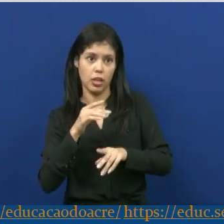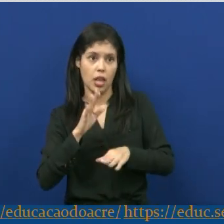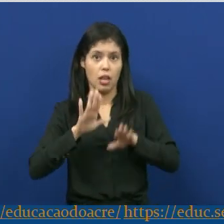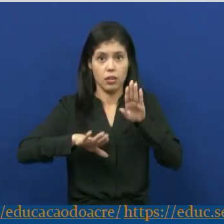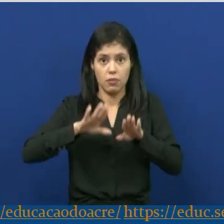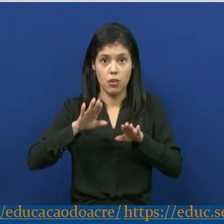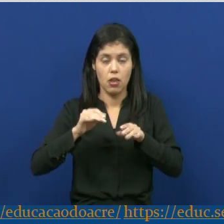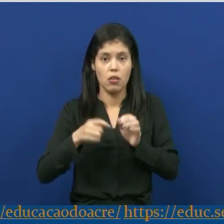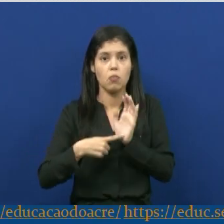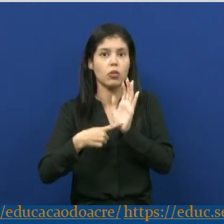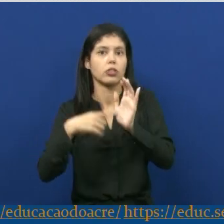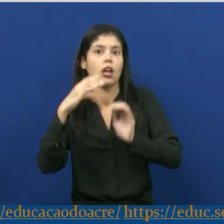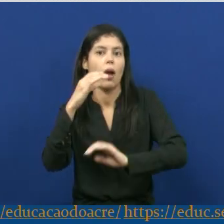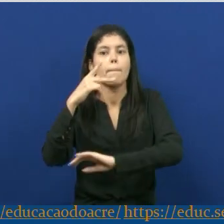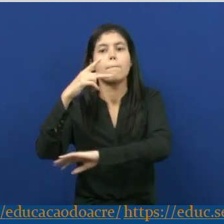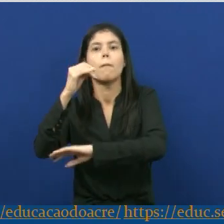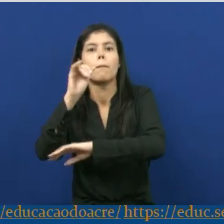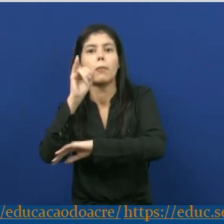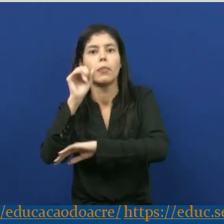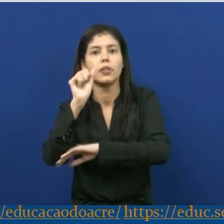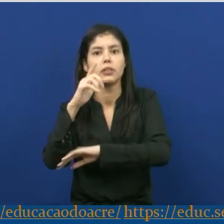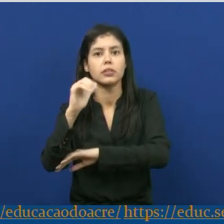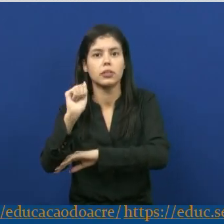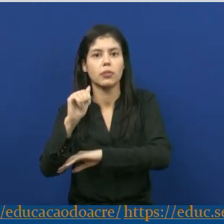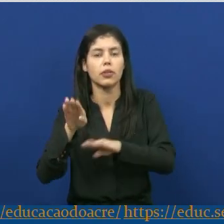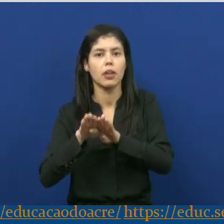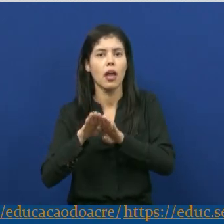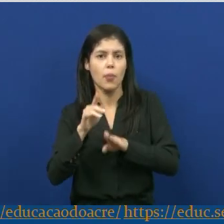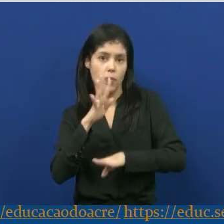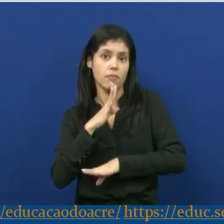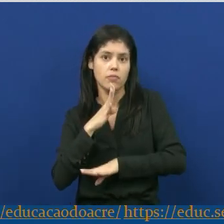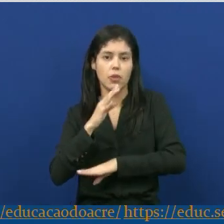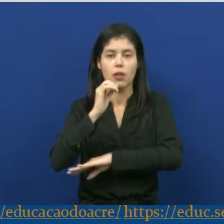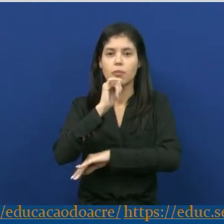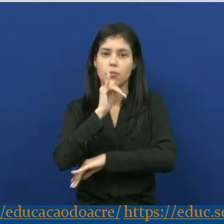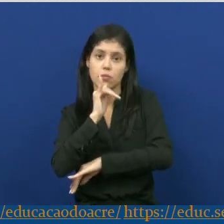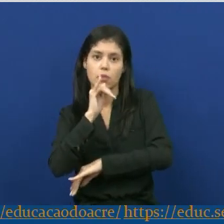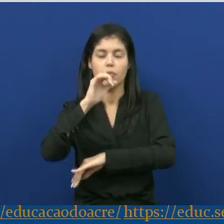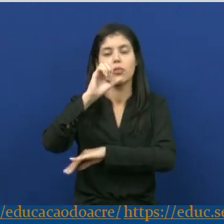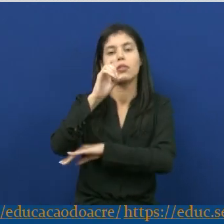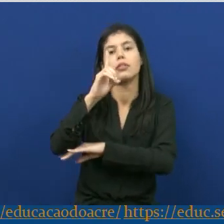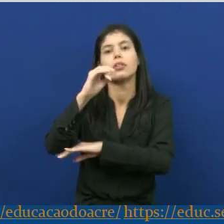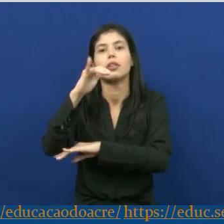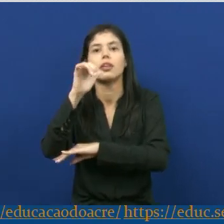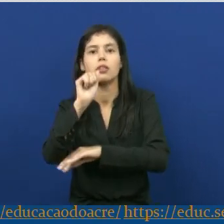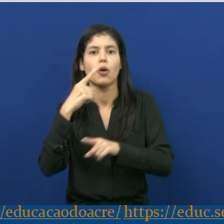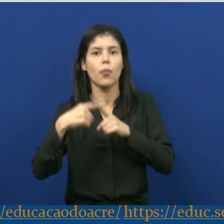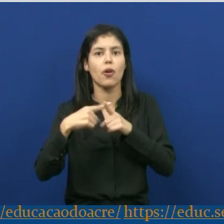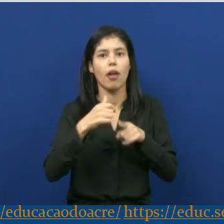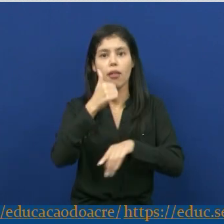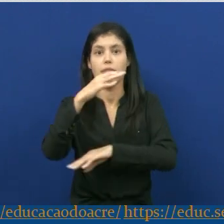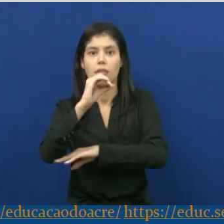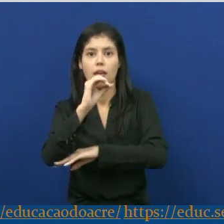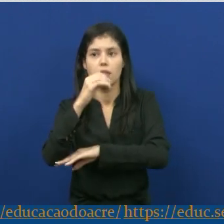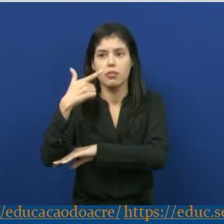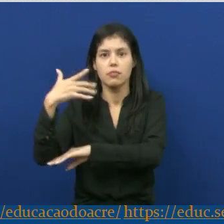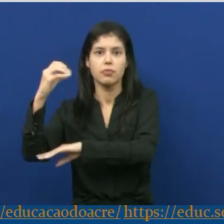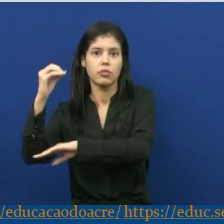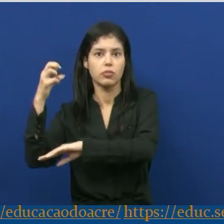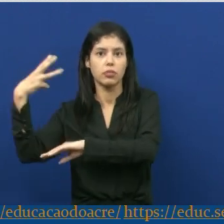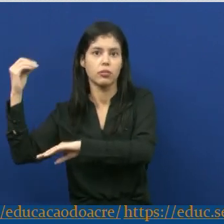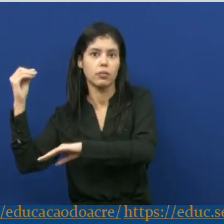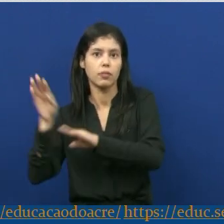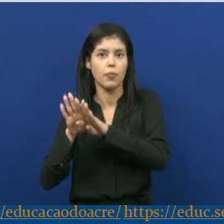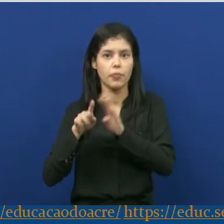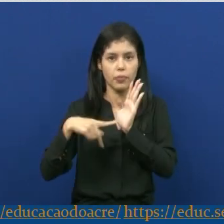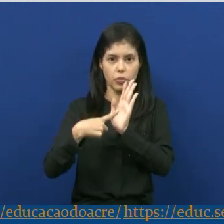da sua posição ocupada dessa em mal porque eram pedro de agrupamento de 10 em 10 por terem sido os árabes